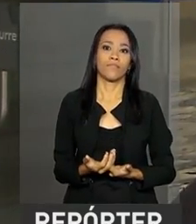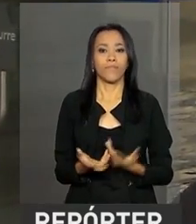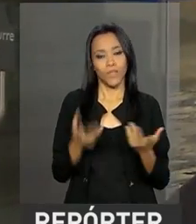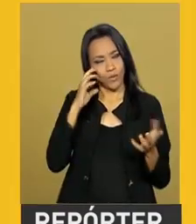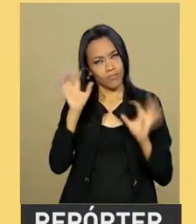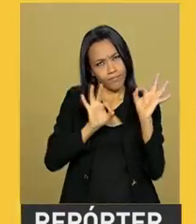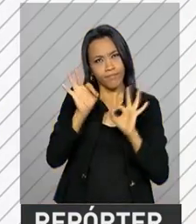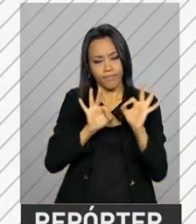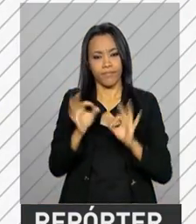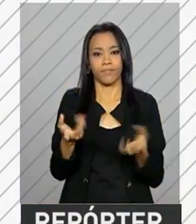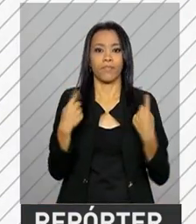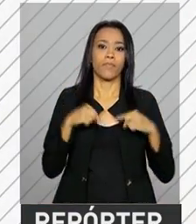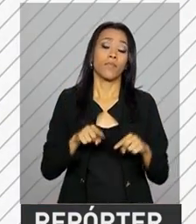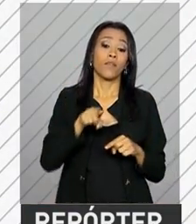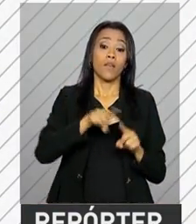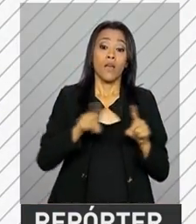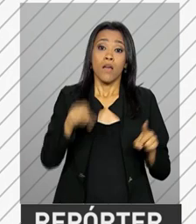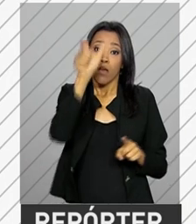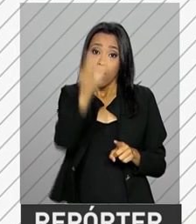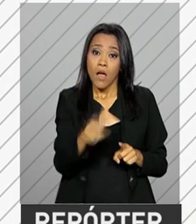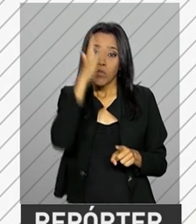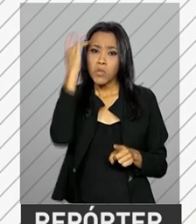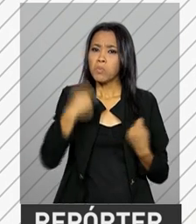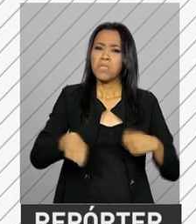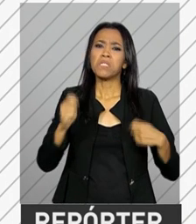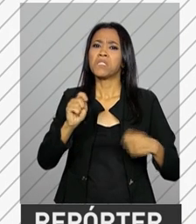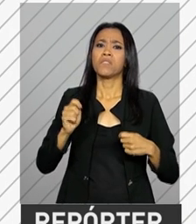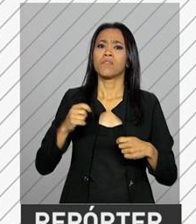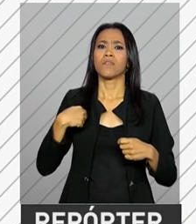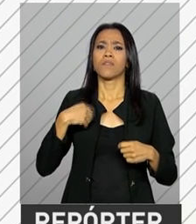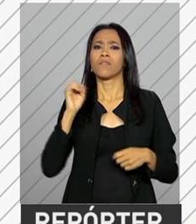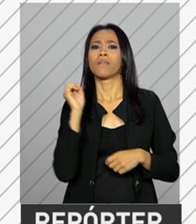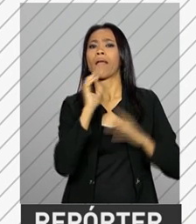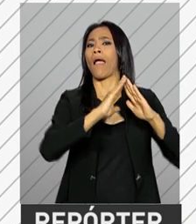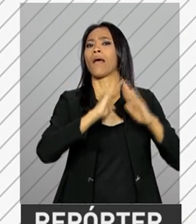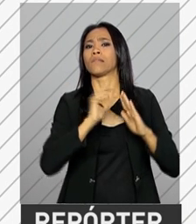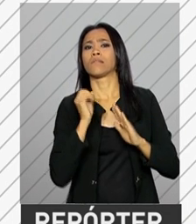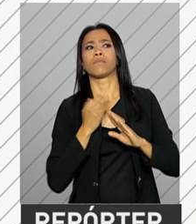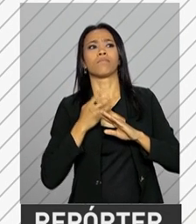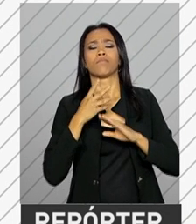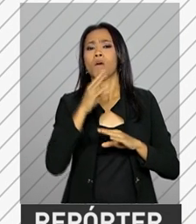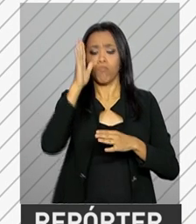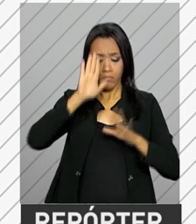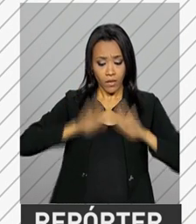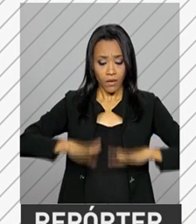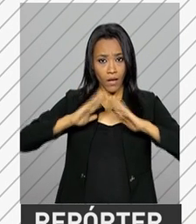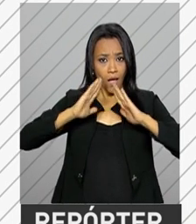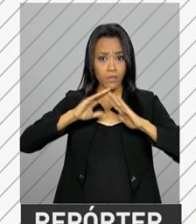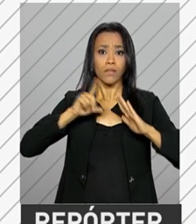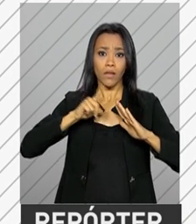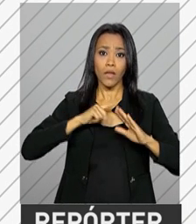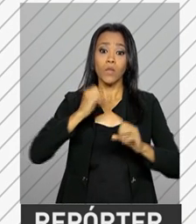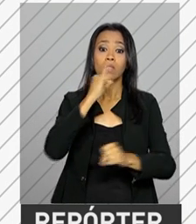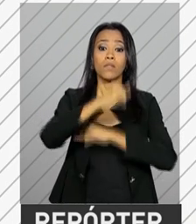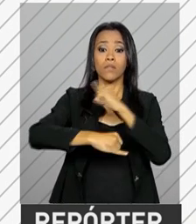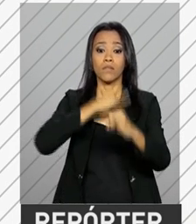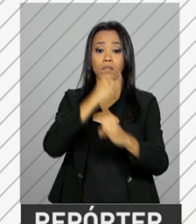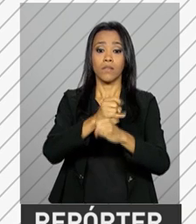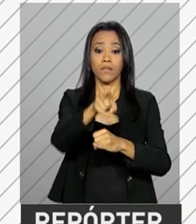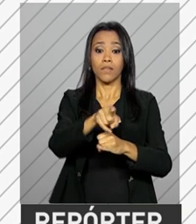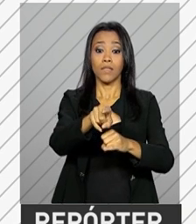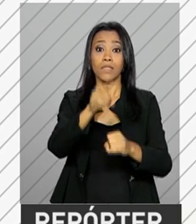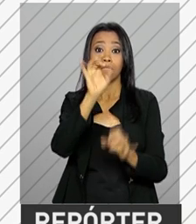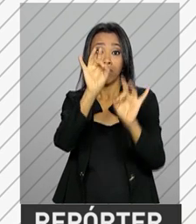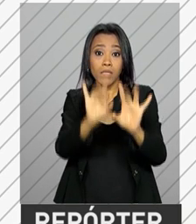ainda mas o trabalhador nem precisa sair de casa para saber se tem dinheiro para sacar a caixa lançou um site especialmente